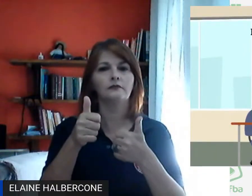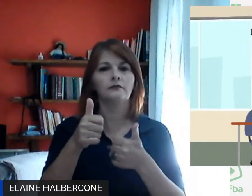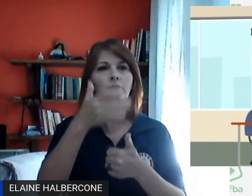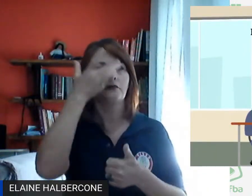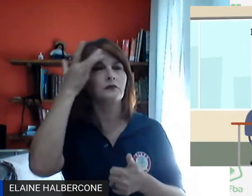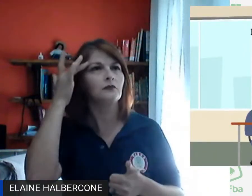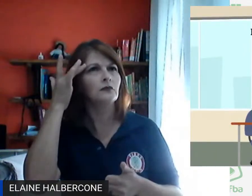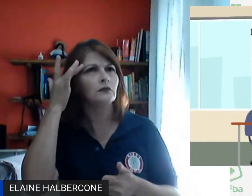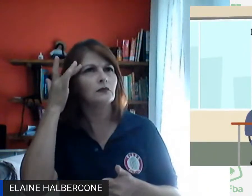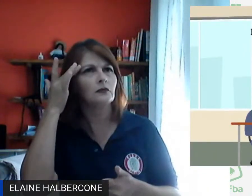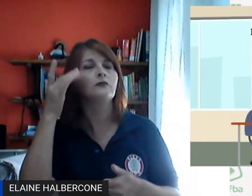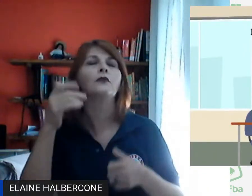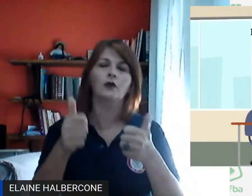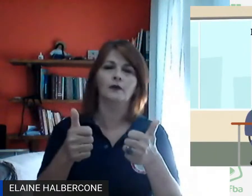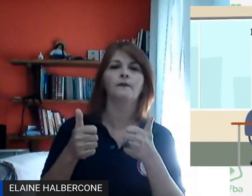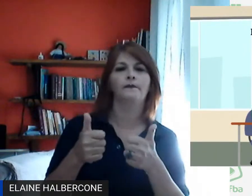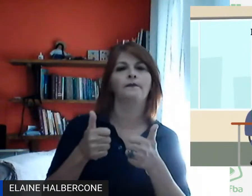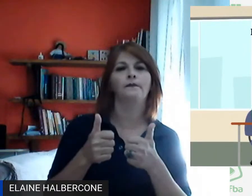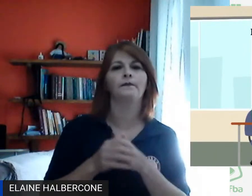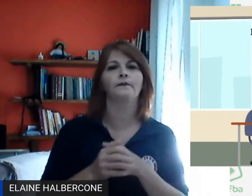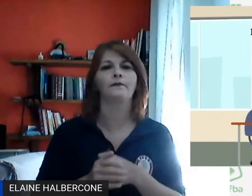Pessoal?